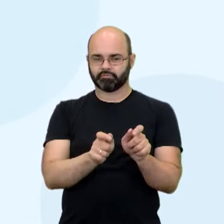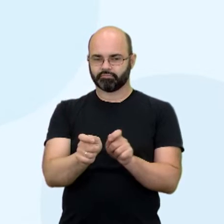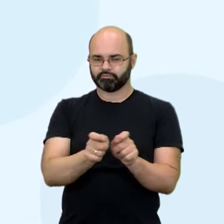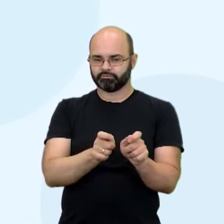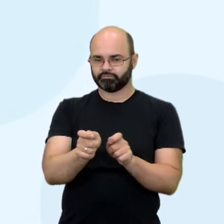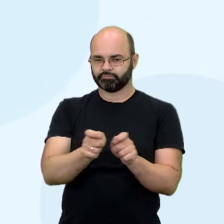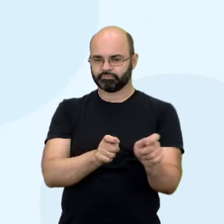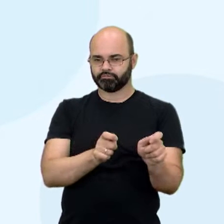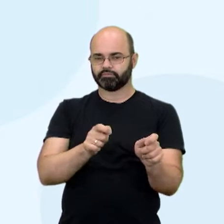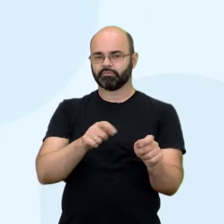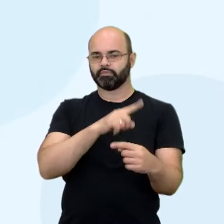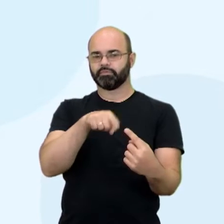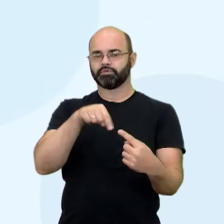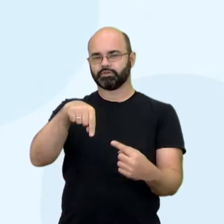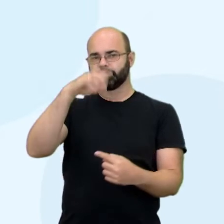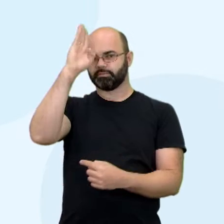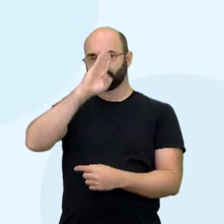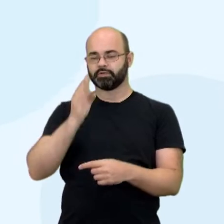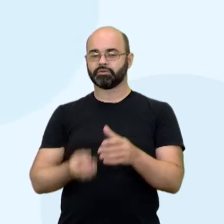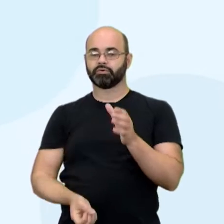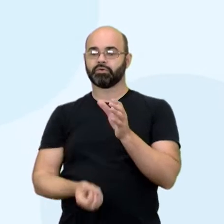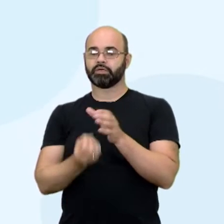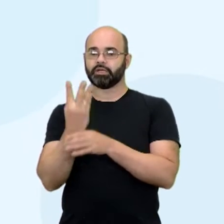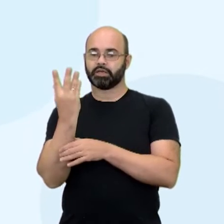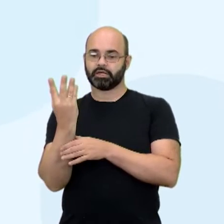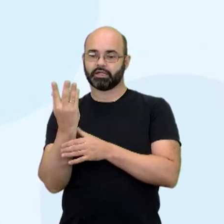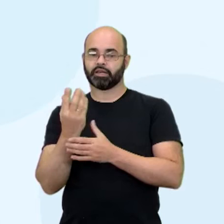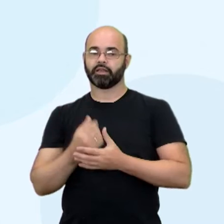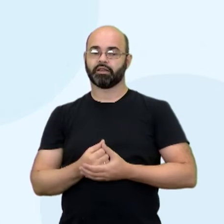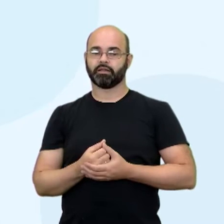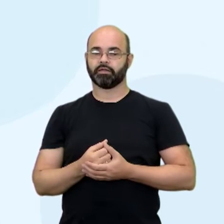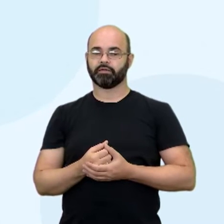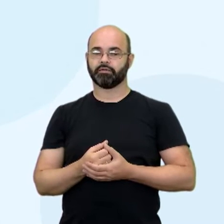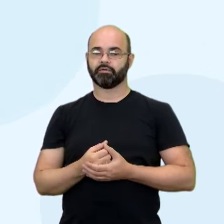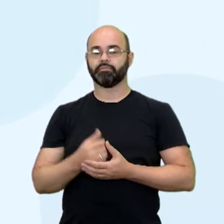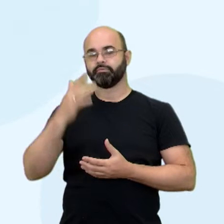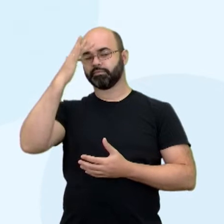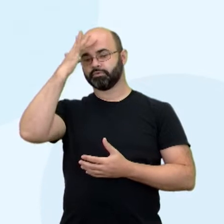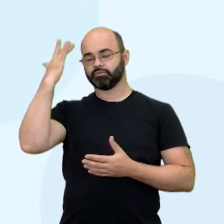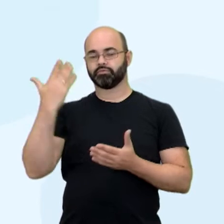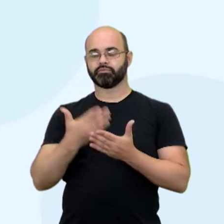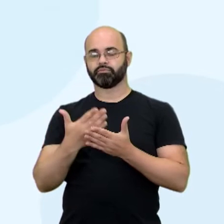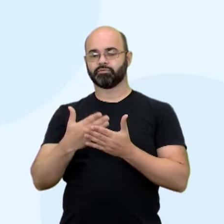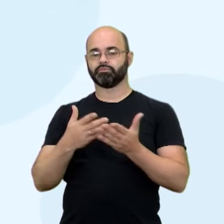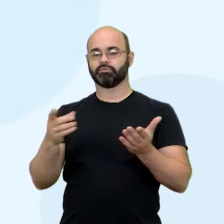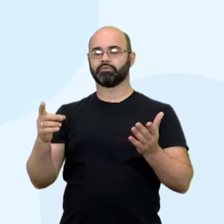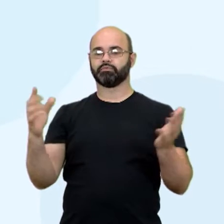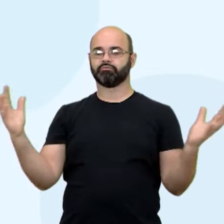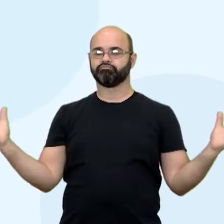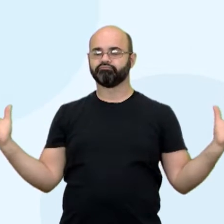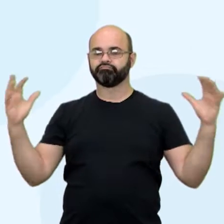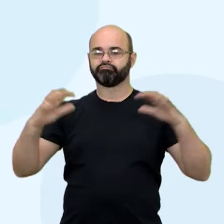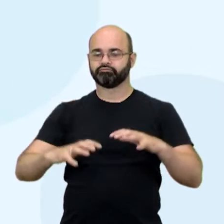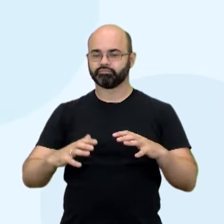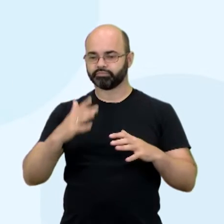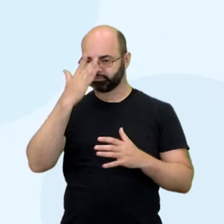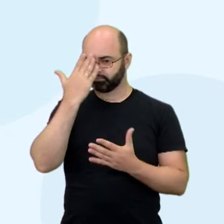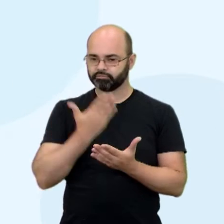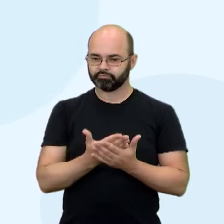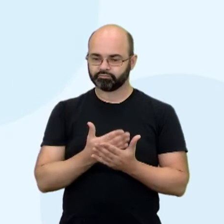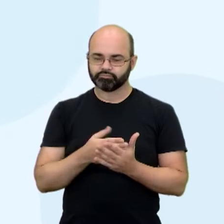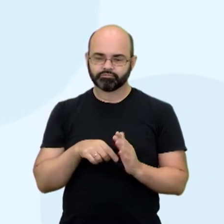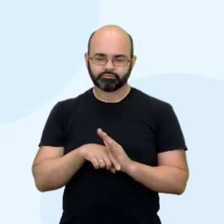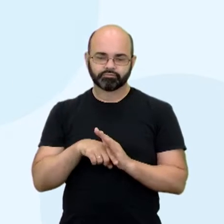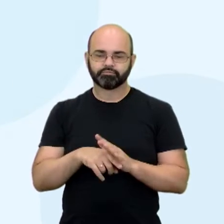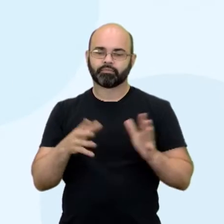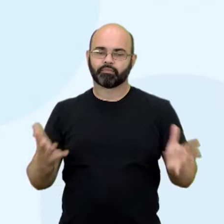cuja finalidade seja a de congregar os estudiosos de população para fomentar, ampliar